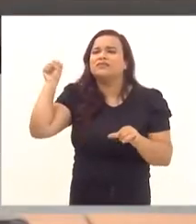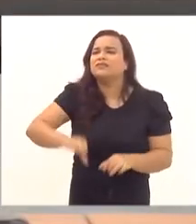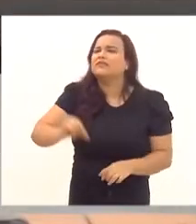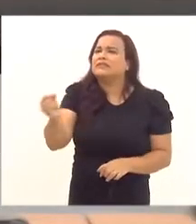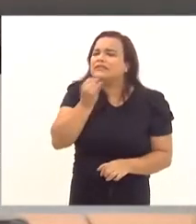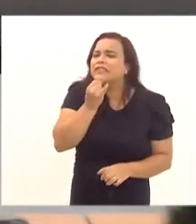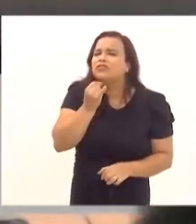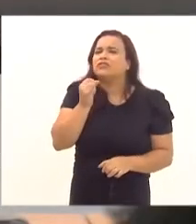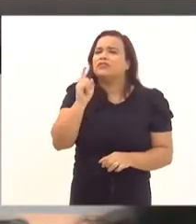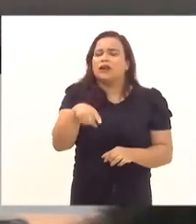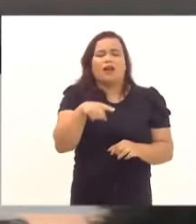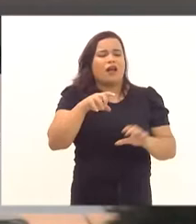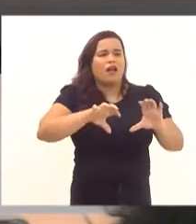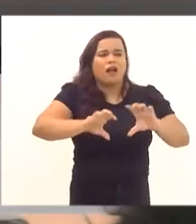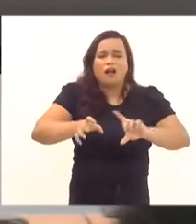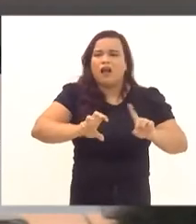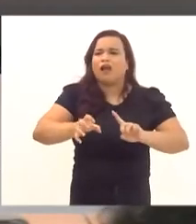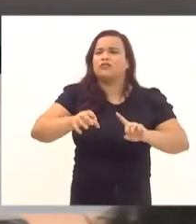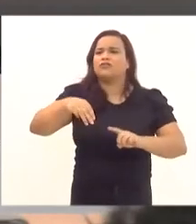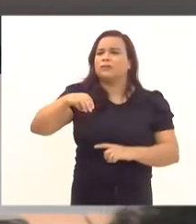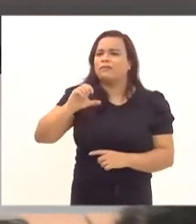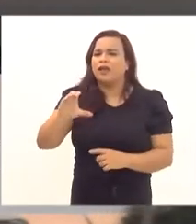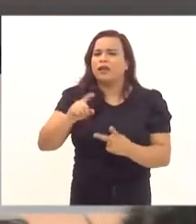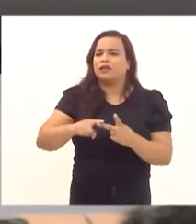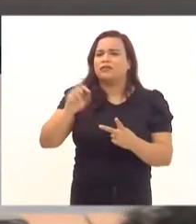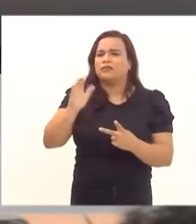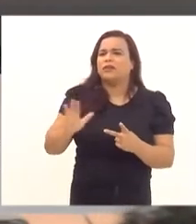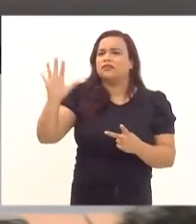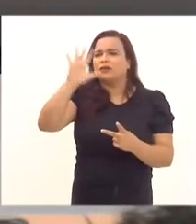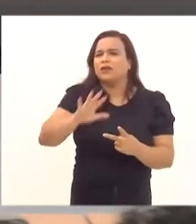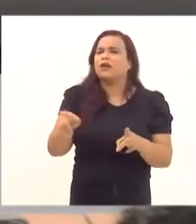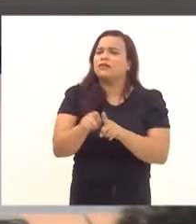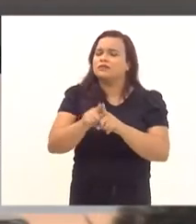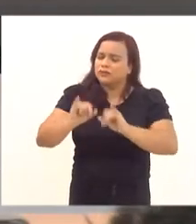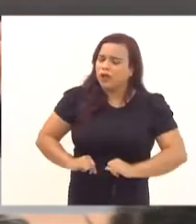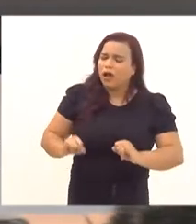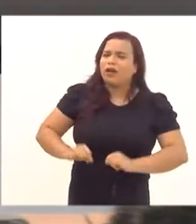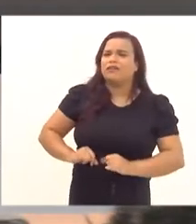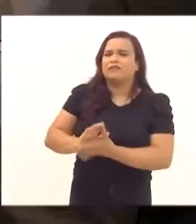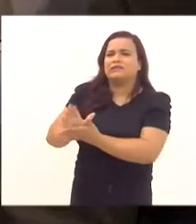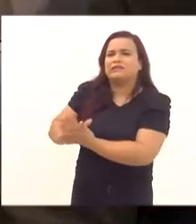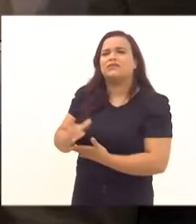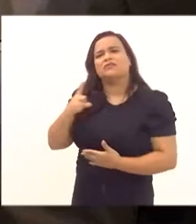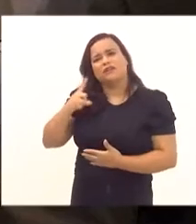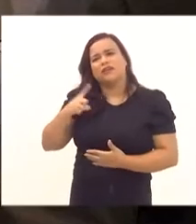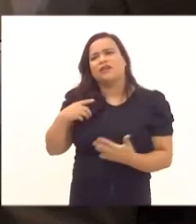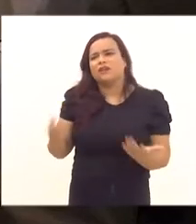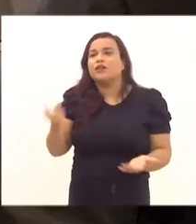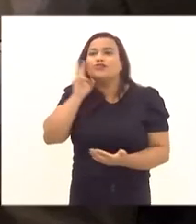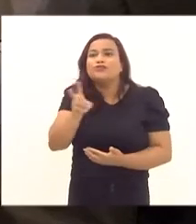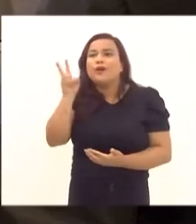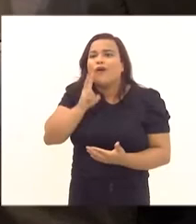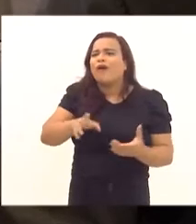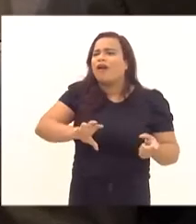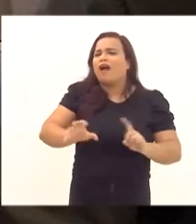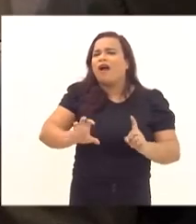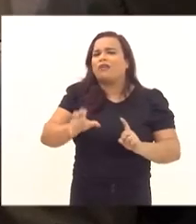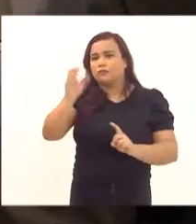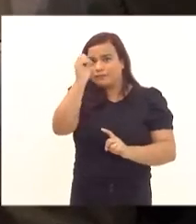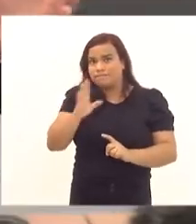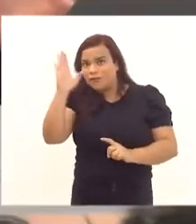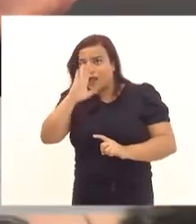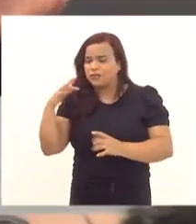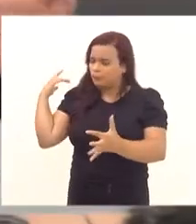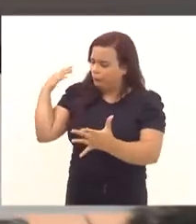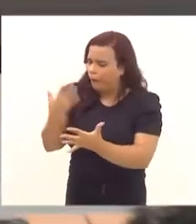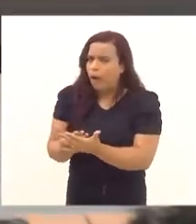a esse risco Com tudo o que elas representam na história da radiofonia brasileira vai Rádio Nacional e se confunde se